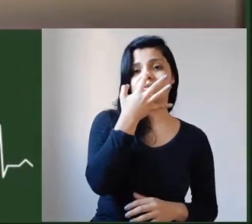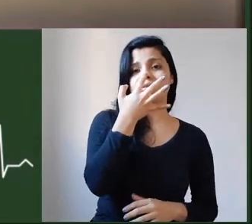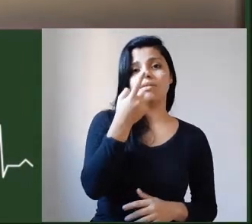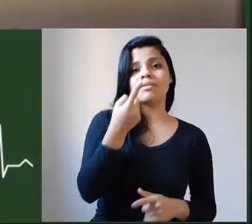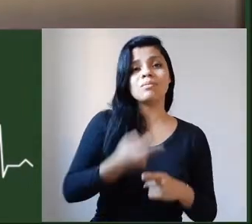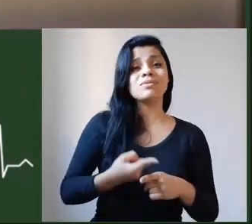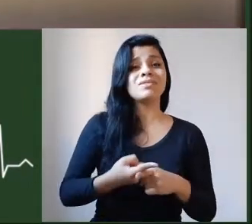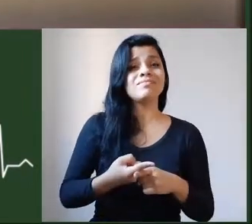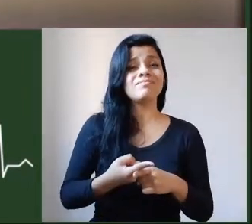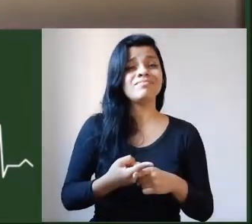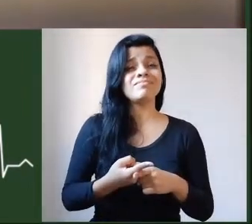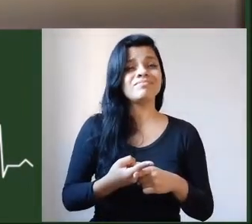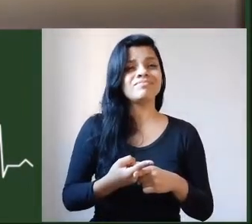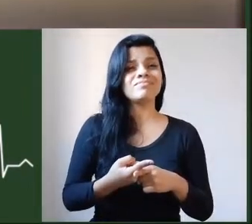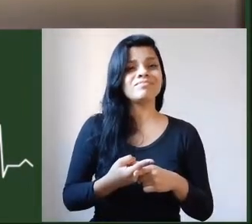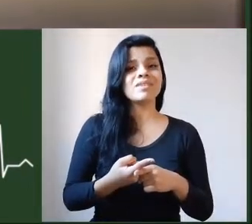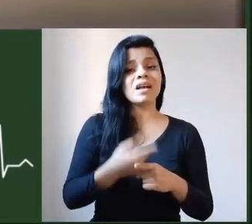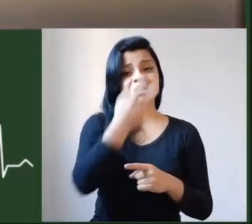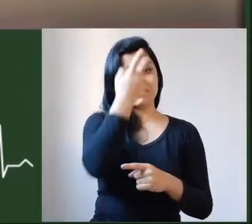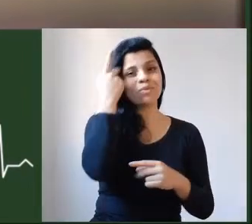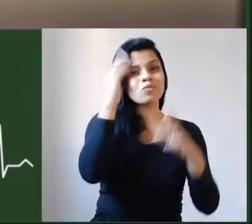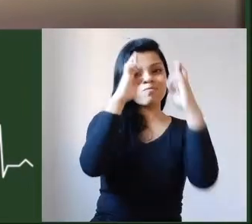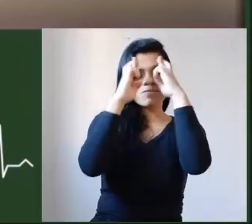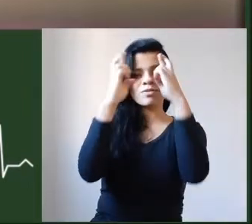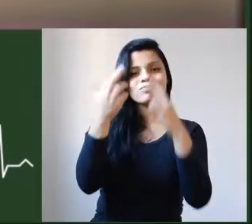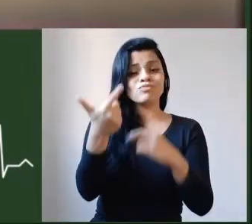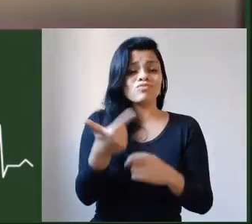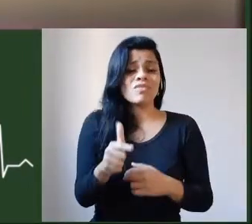humano, né? Para a nossa sociedade, para a nossa população.